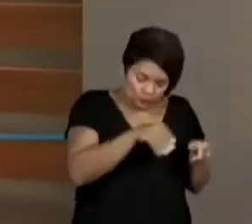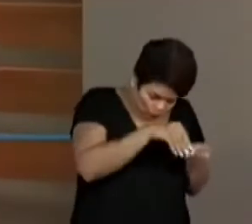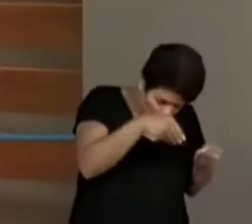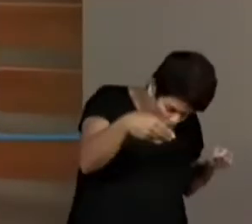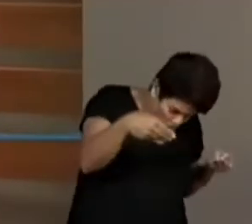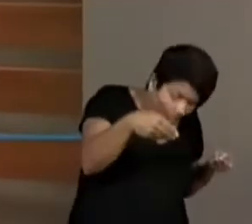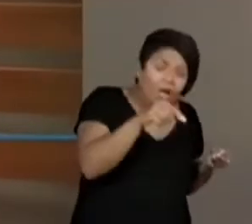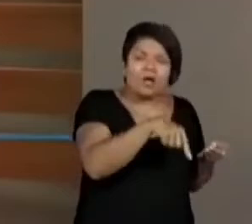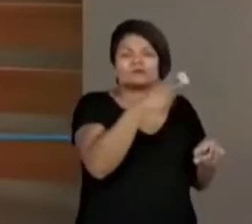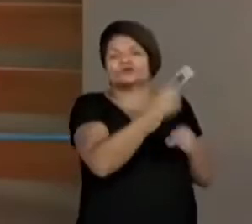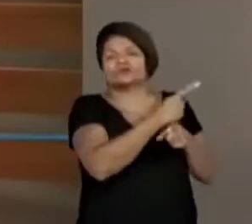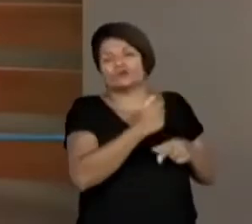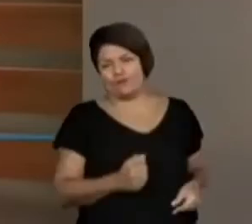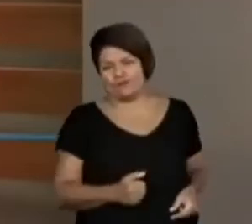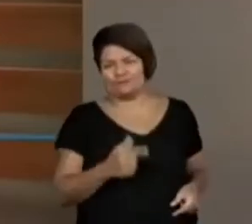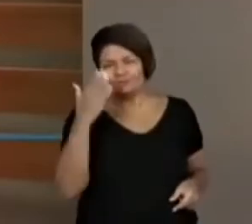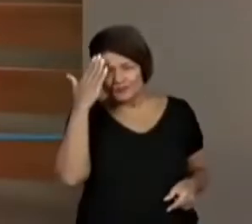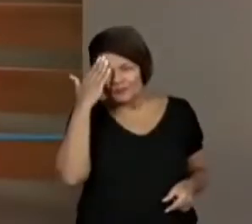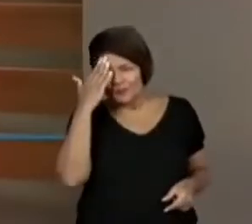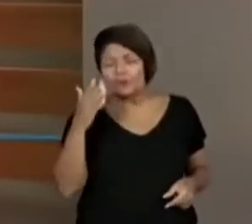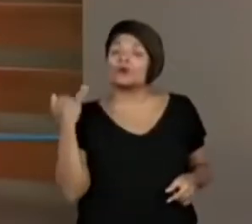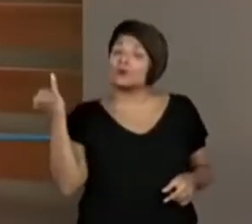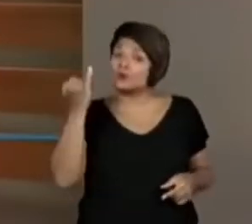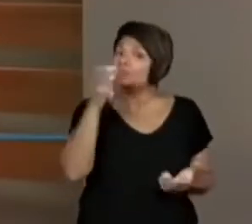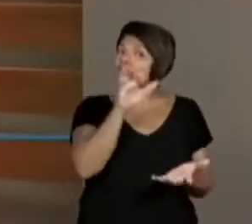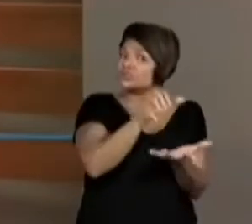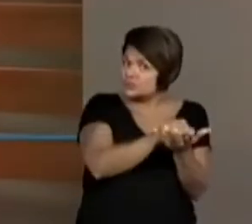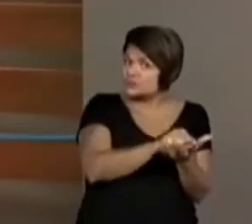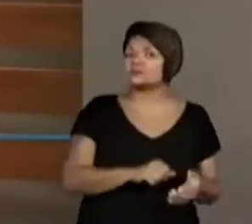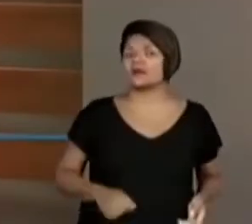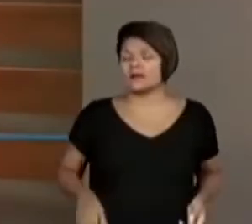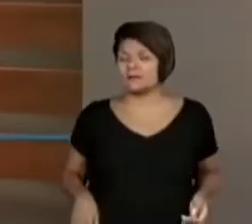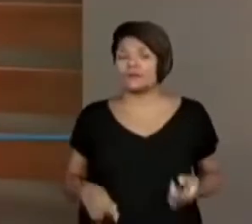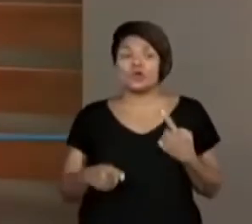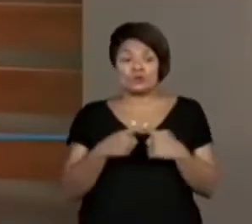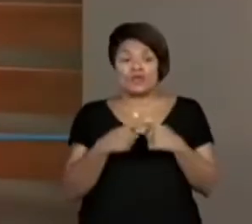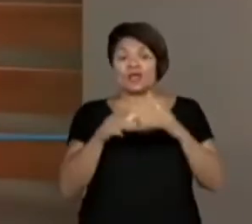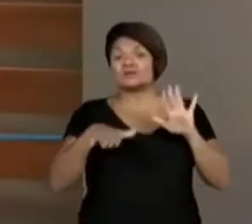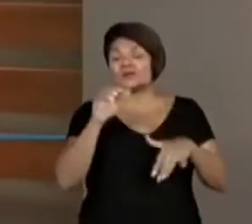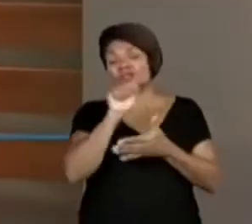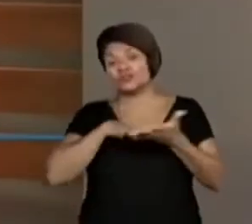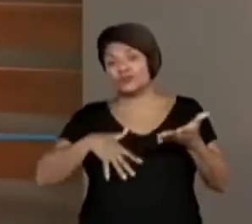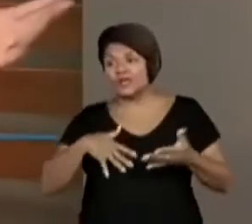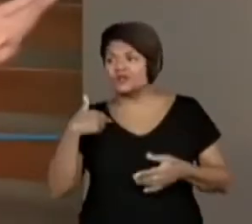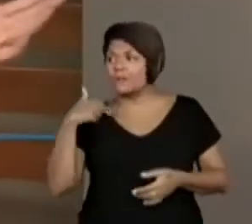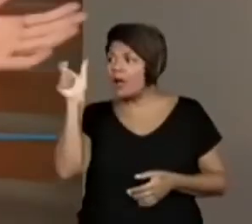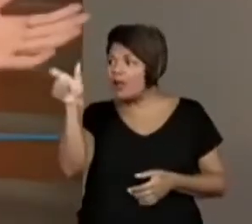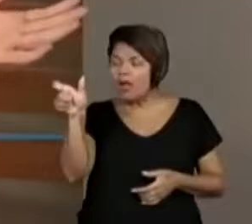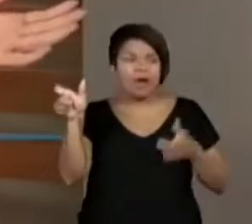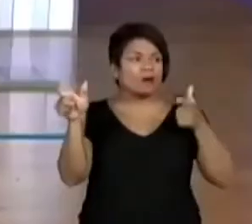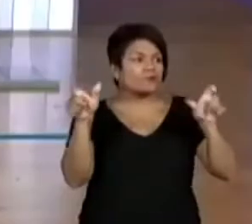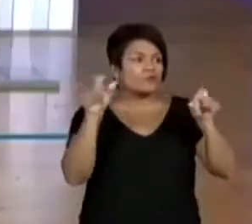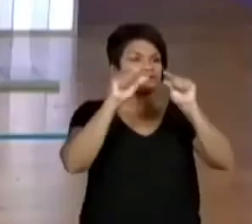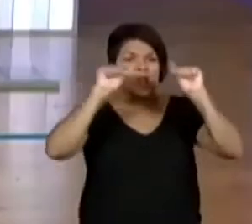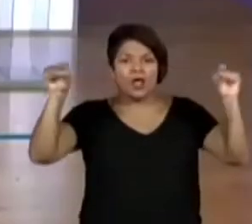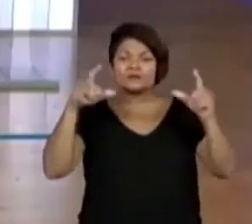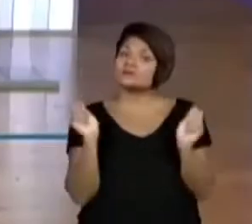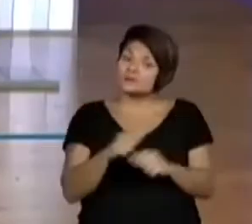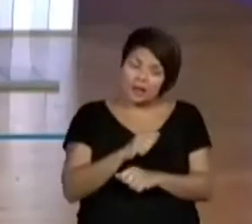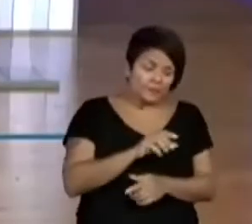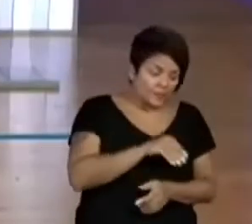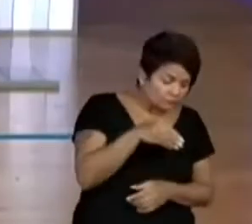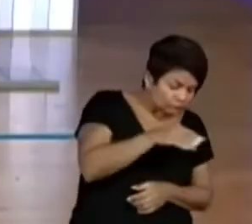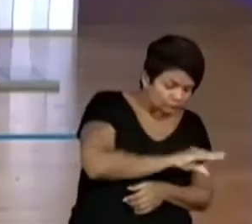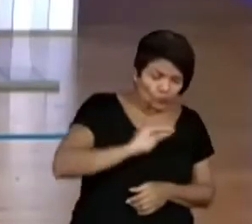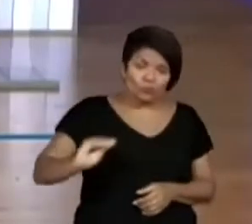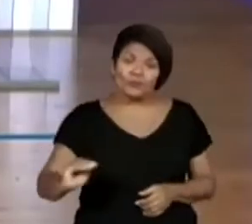para usar alguma coisa daquela referência, uma palavra ou alguma frase. Por que não, né, professora Joyce? Isso